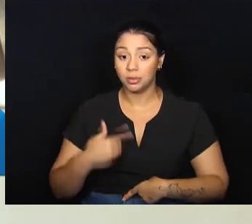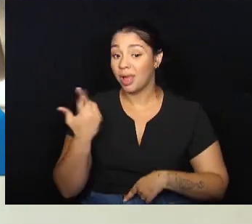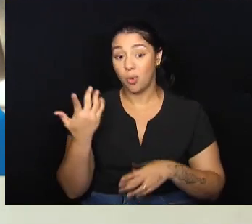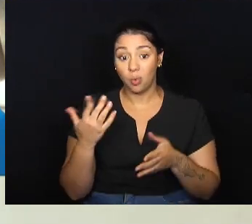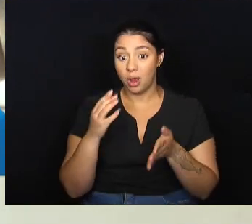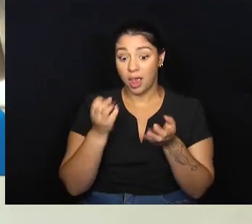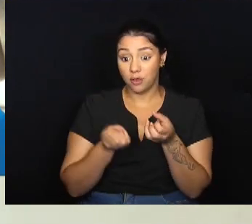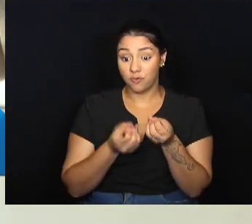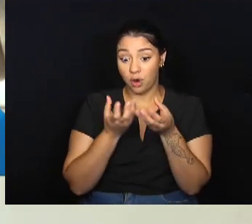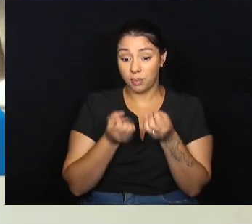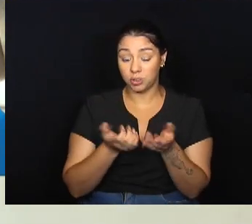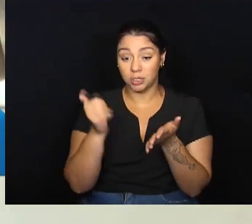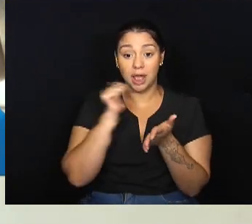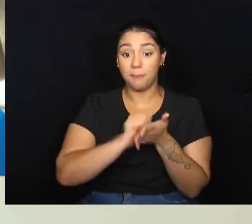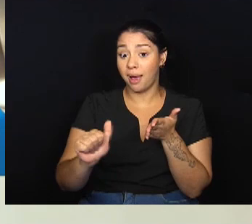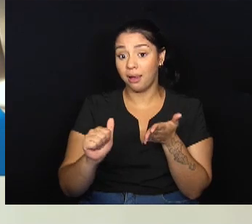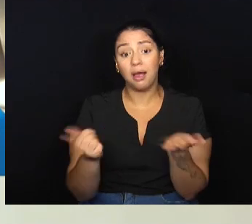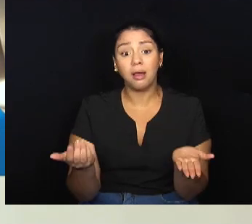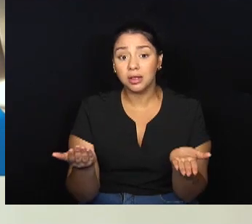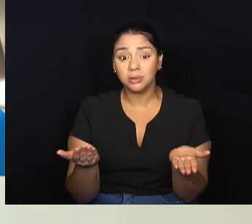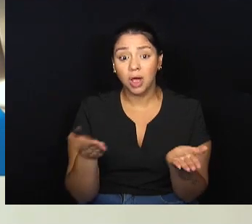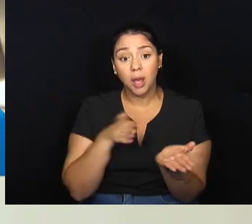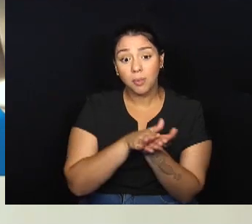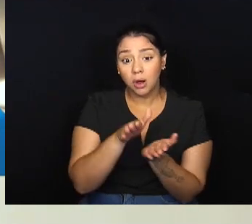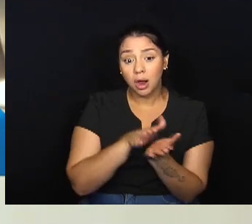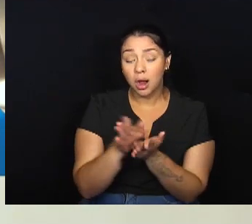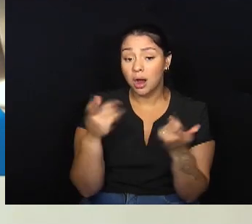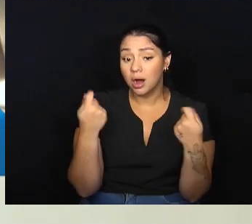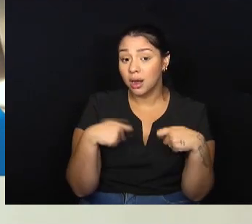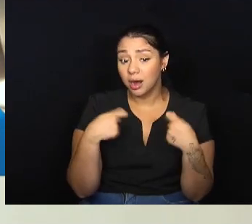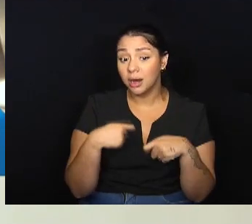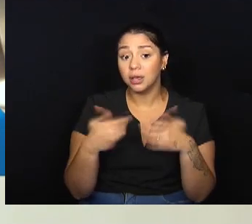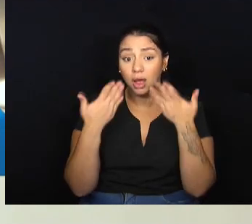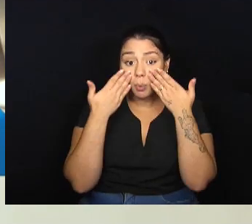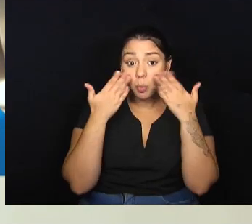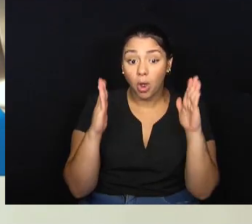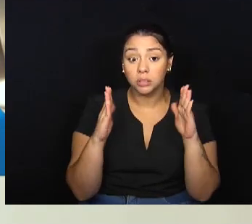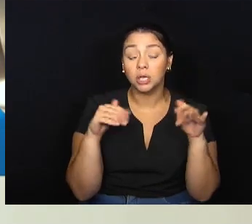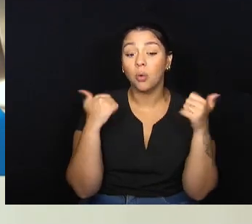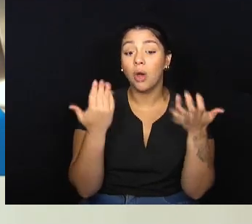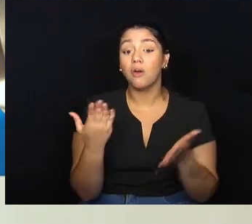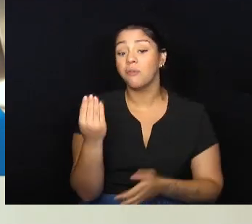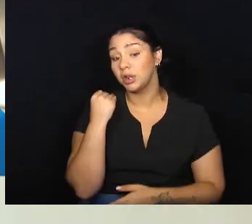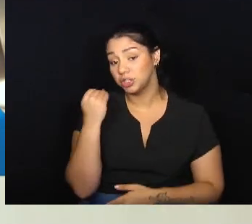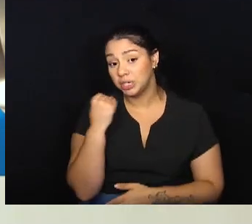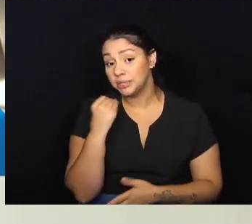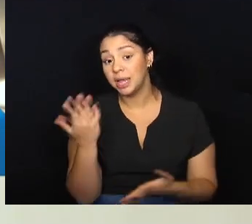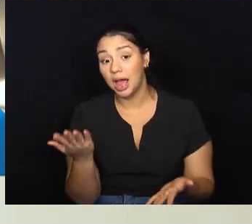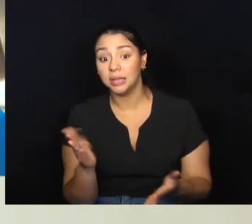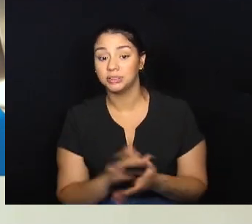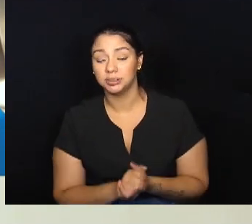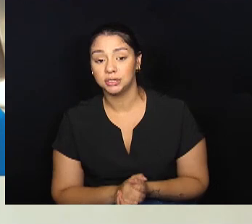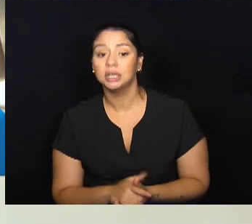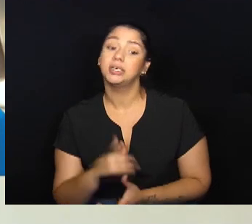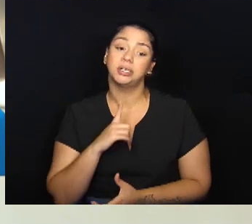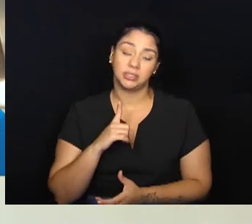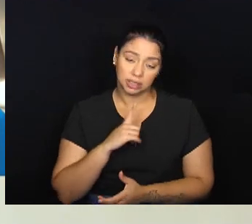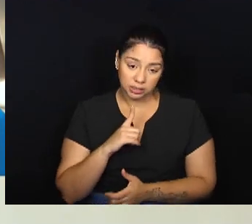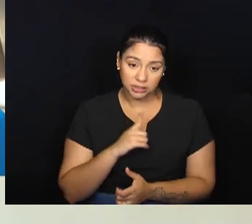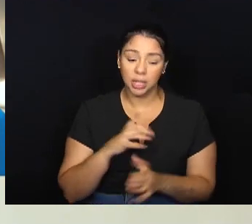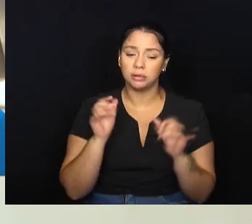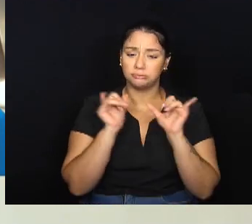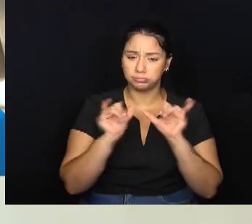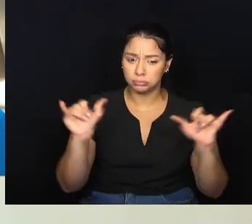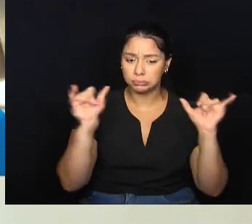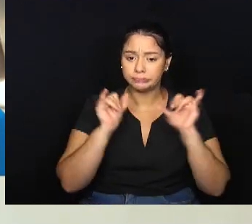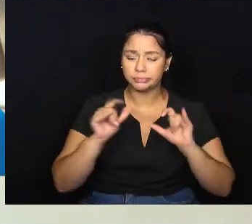acontecendo é um apagão de dados, né? E, a publicação é fundamental porque escancara também as fragilidades. Quer dizer, a gente tem visto